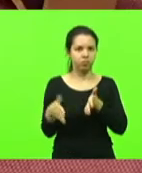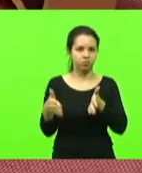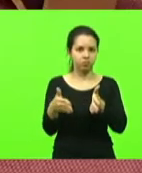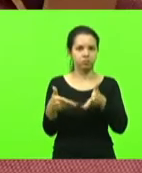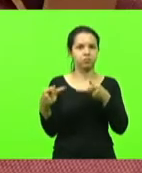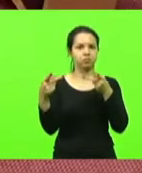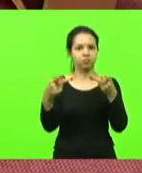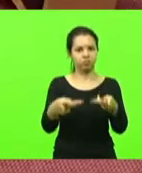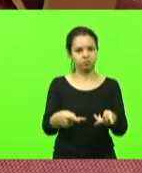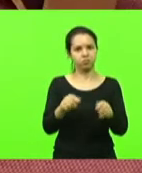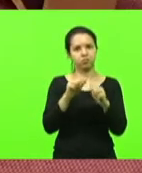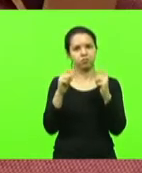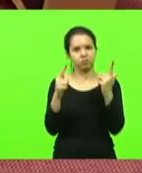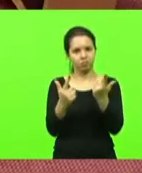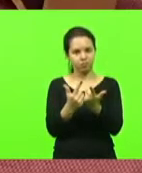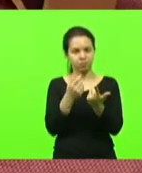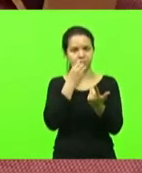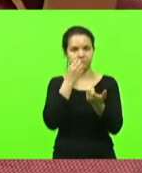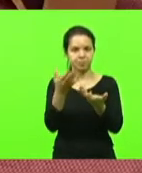obrigado. Seja bem-vindo também.